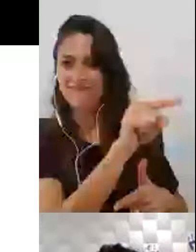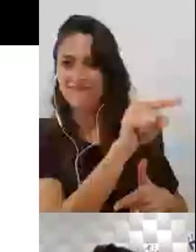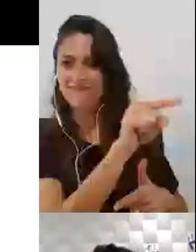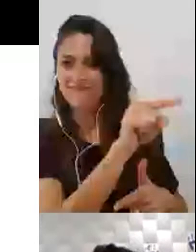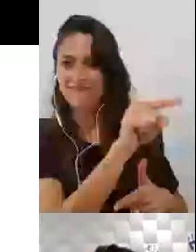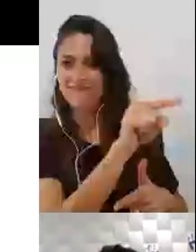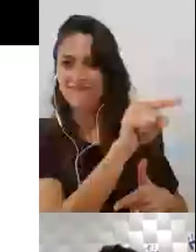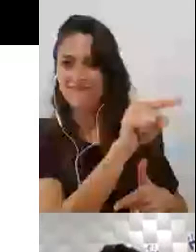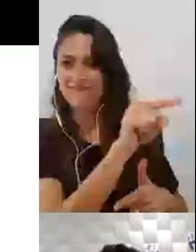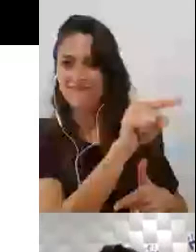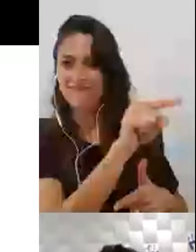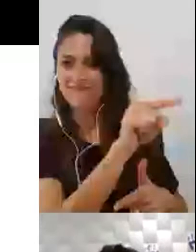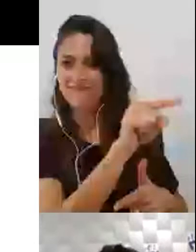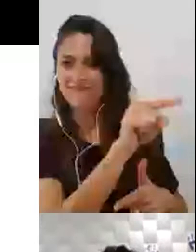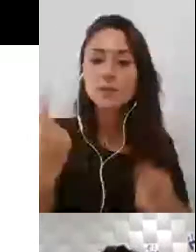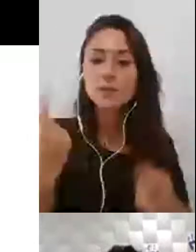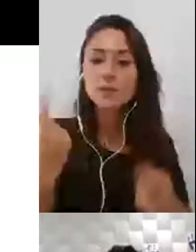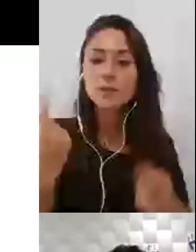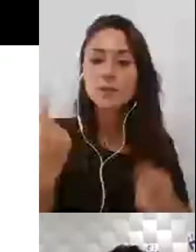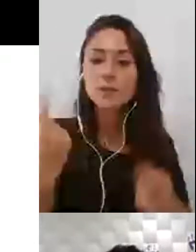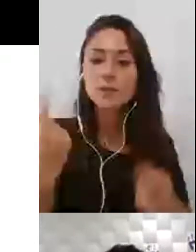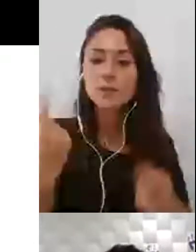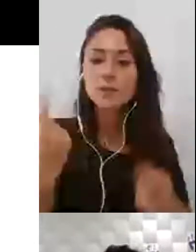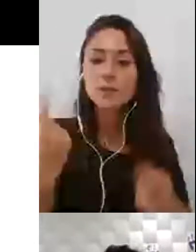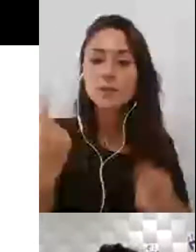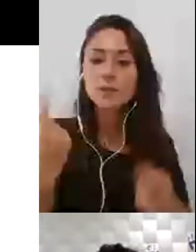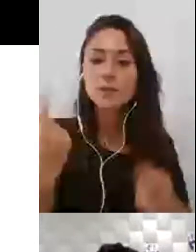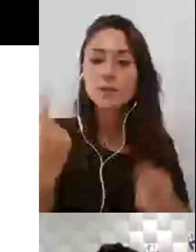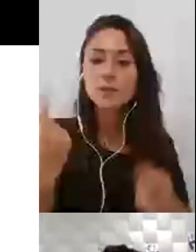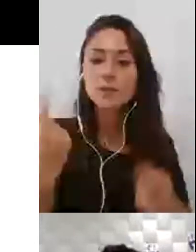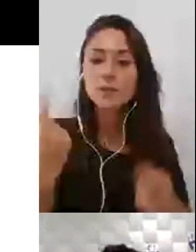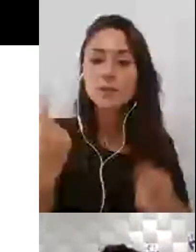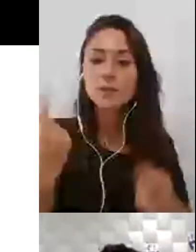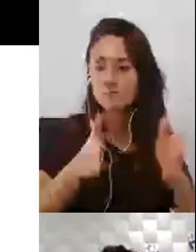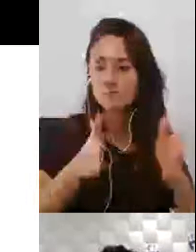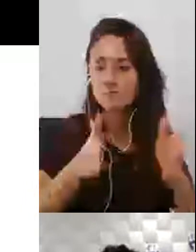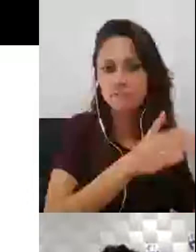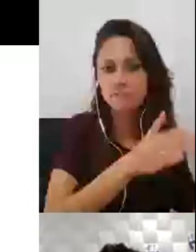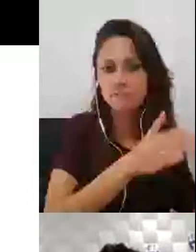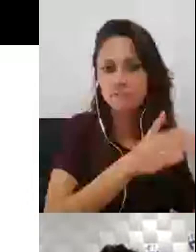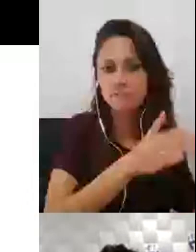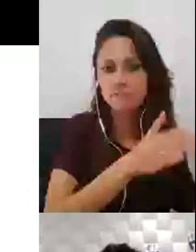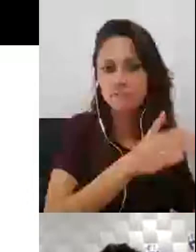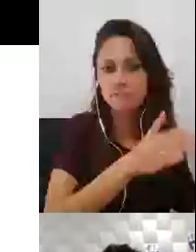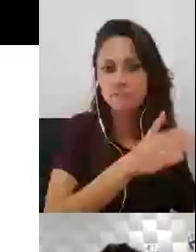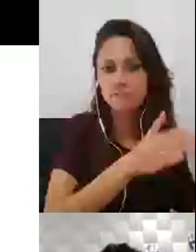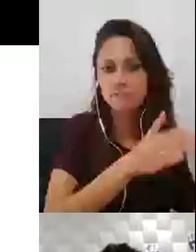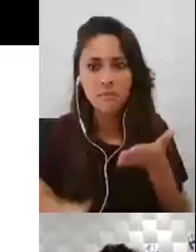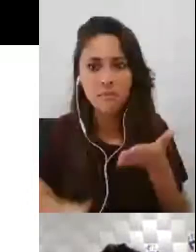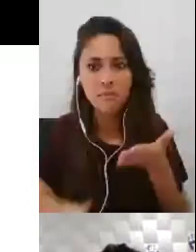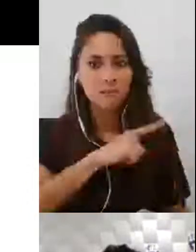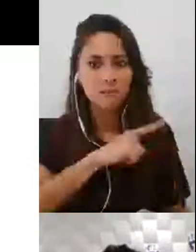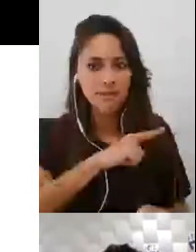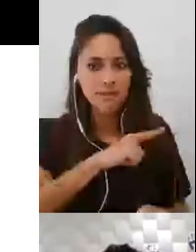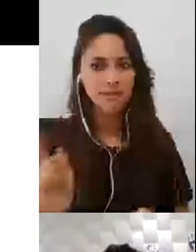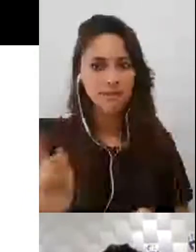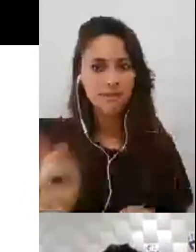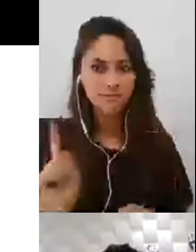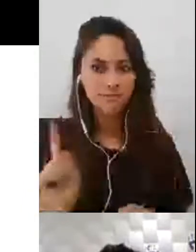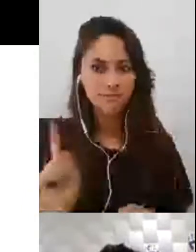são analisados em cada etapa, em cada atividade. E vários desperdícios a gente tem, né? E vários processos de